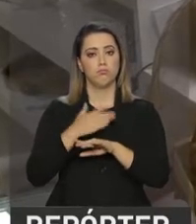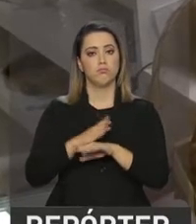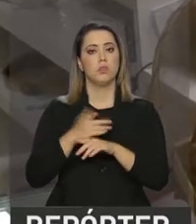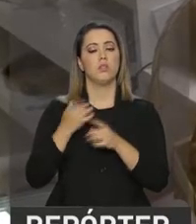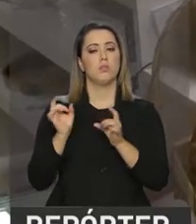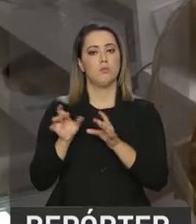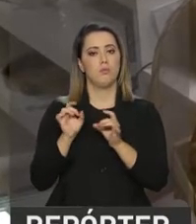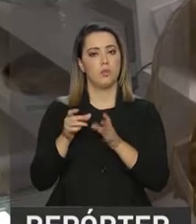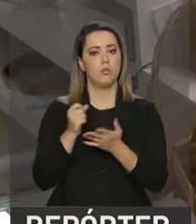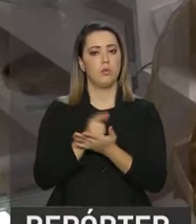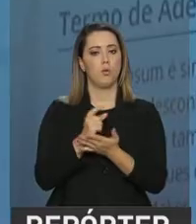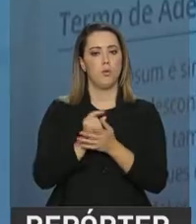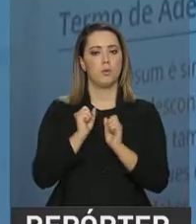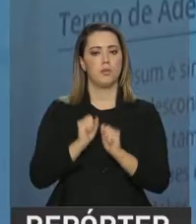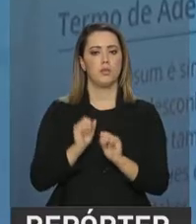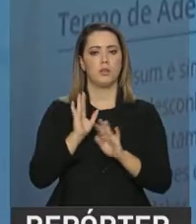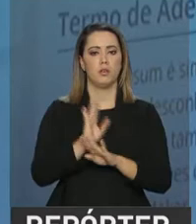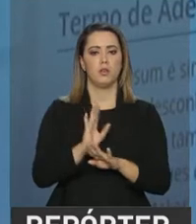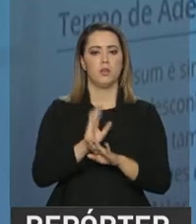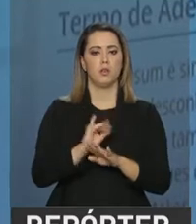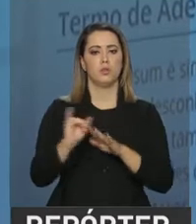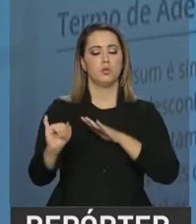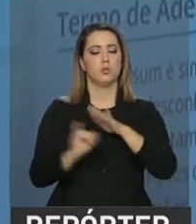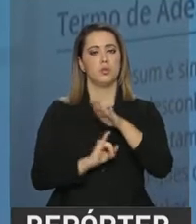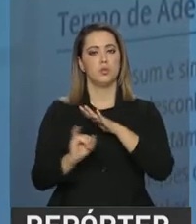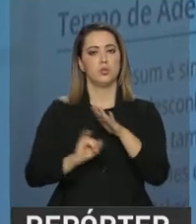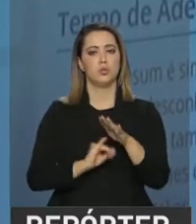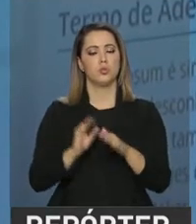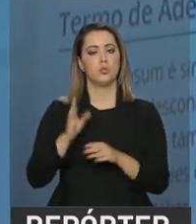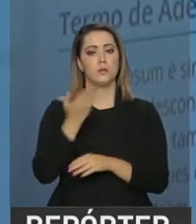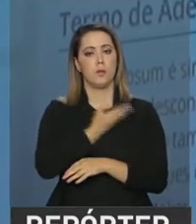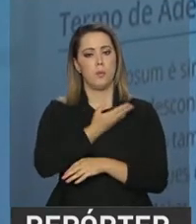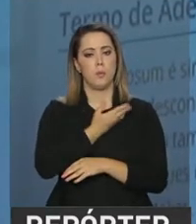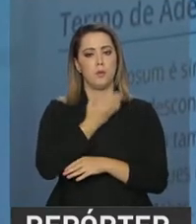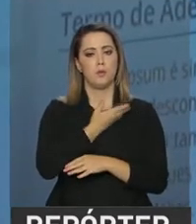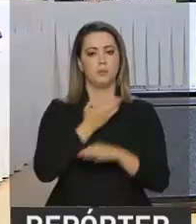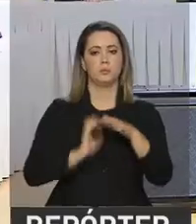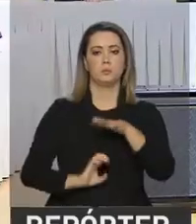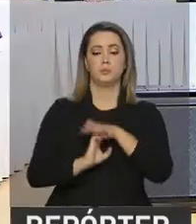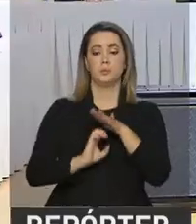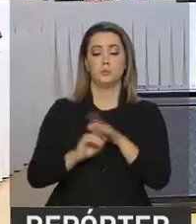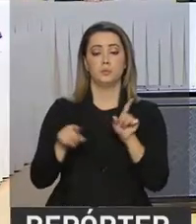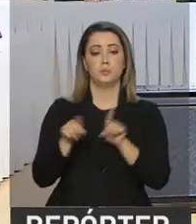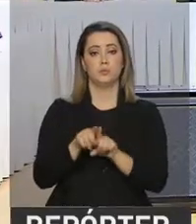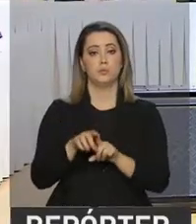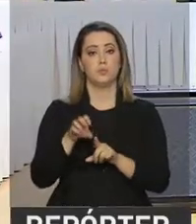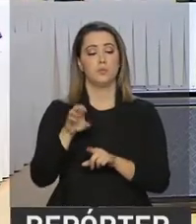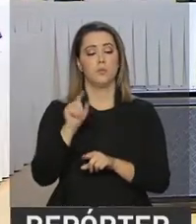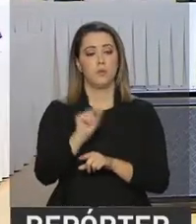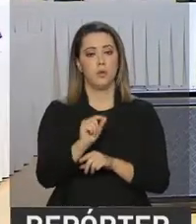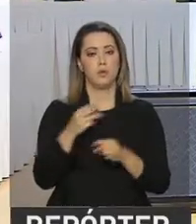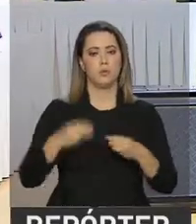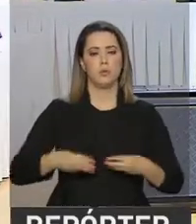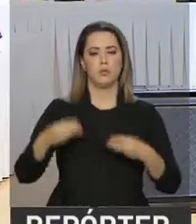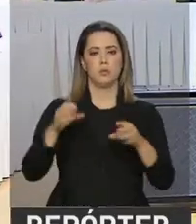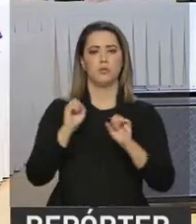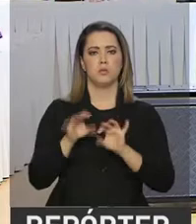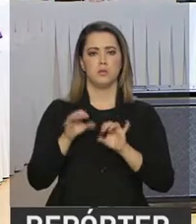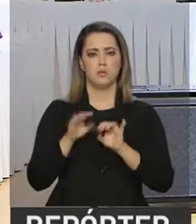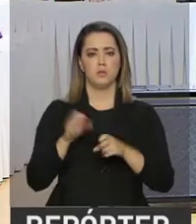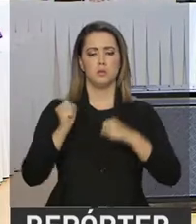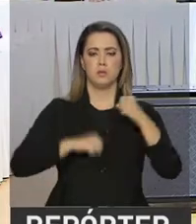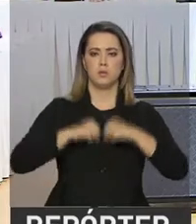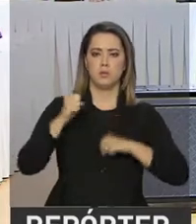poder contar com o programa instituição amiga do empreendedor william e dos ministérios da educação e da